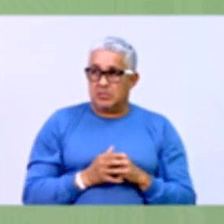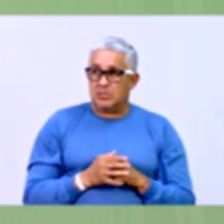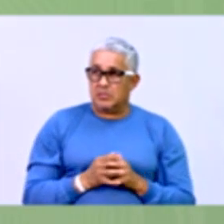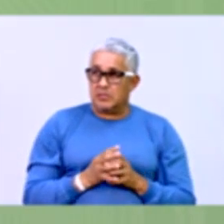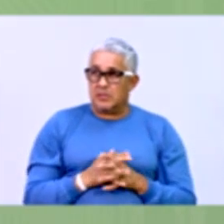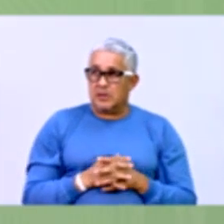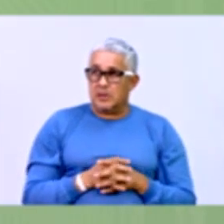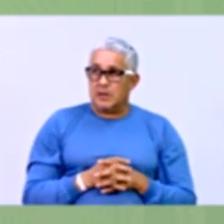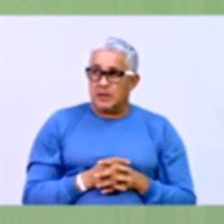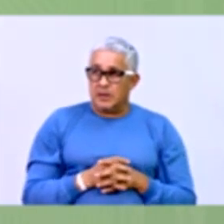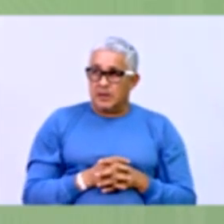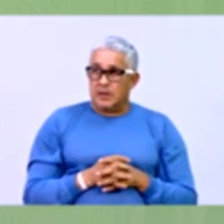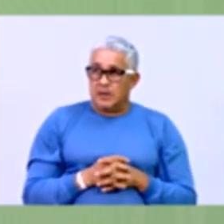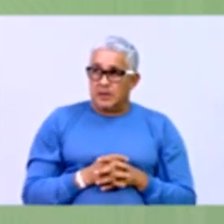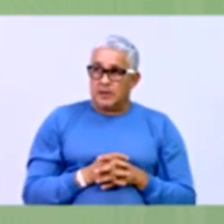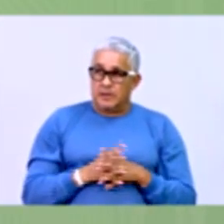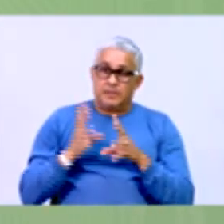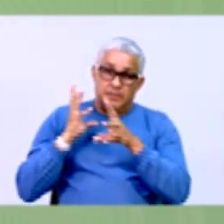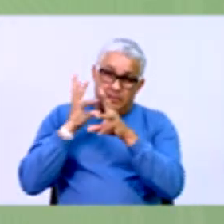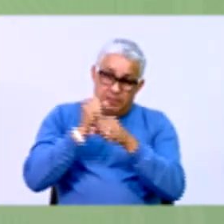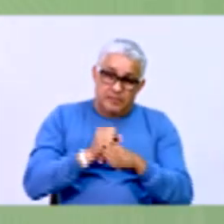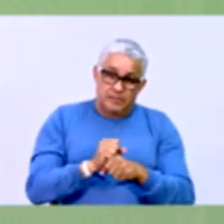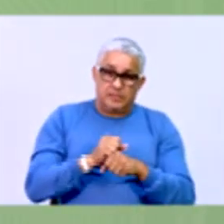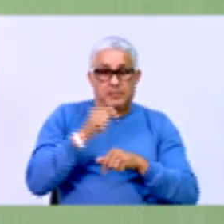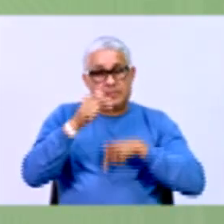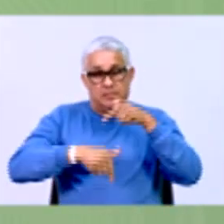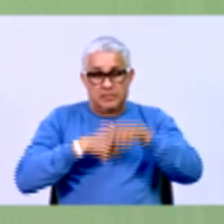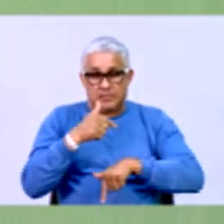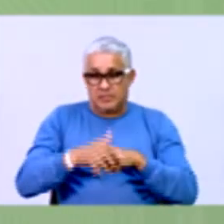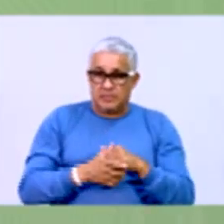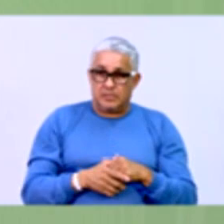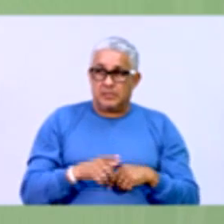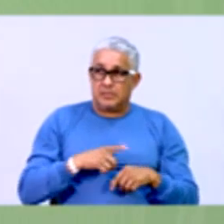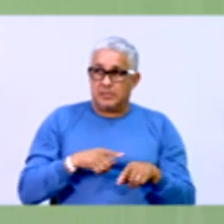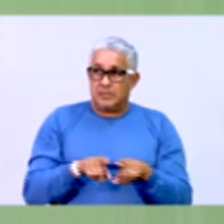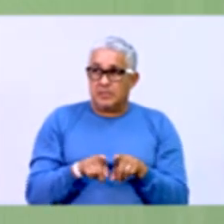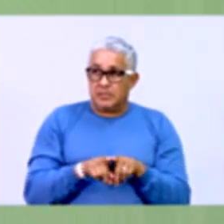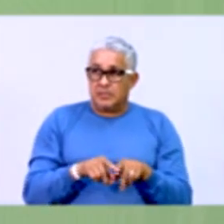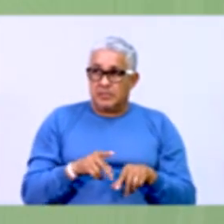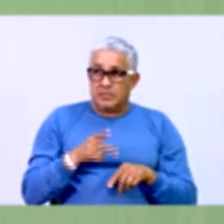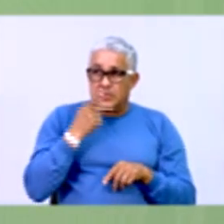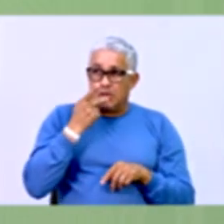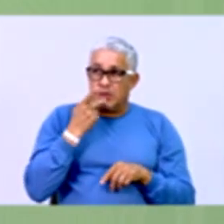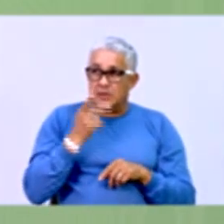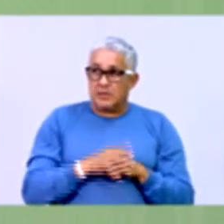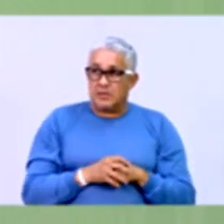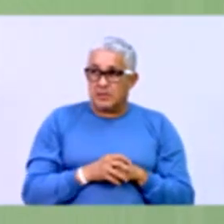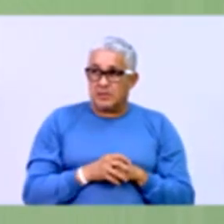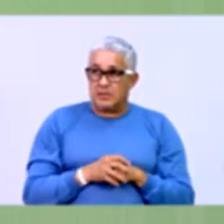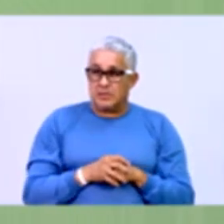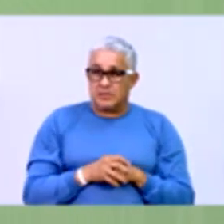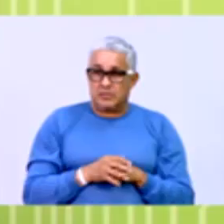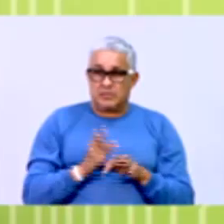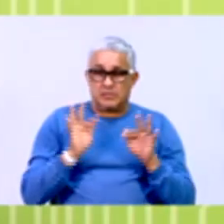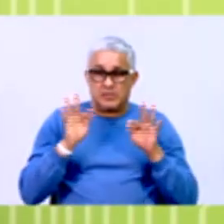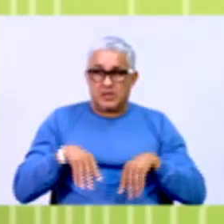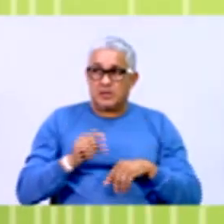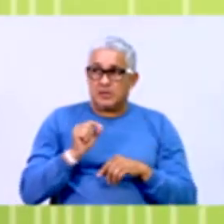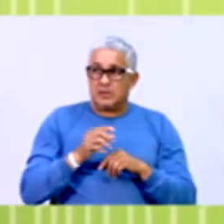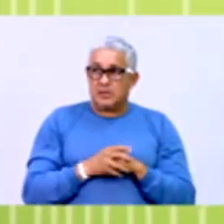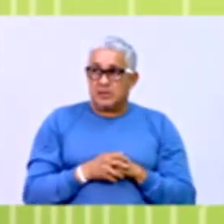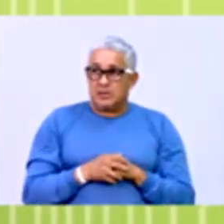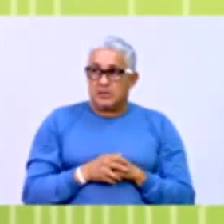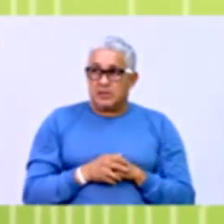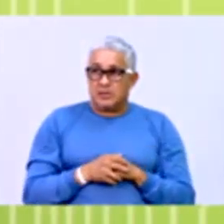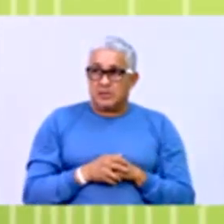internas. Revisão dos papéis de trabalho, que a gente também falou. E, finalmente,